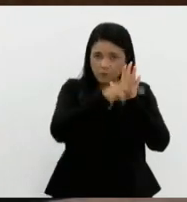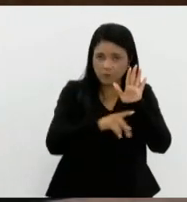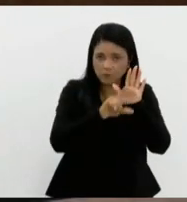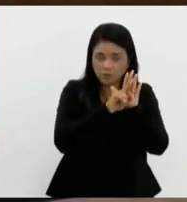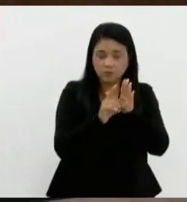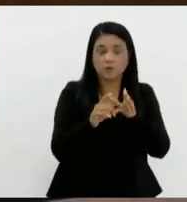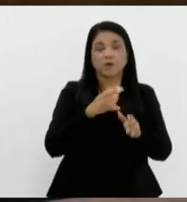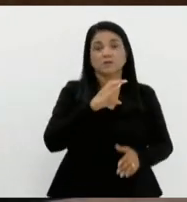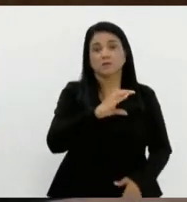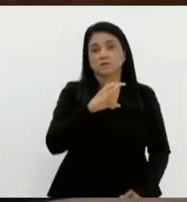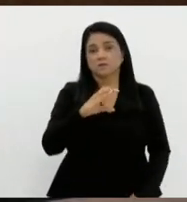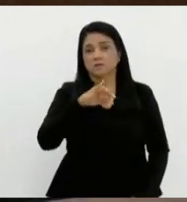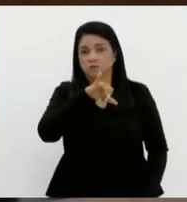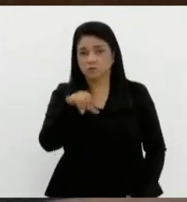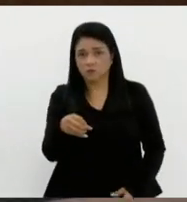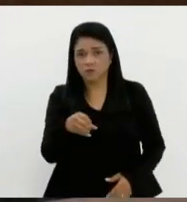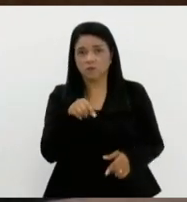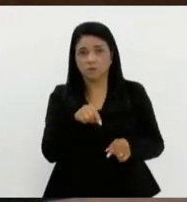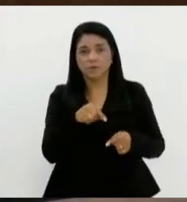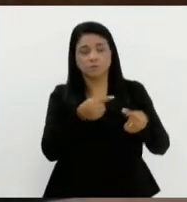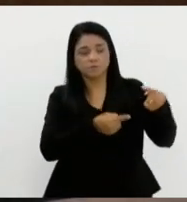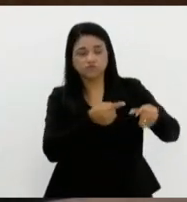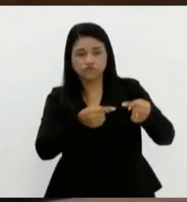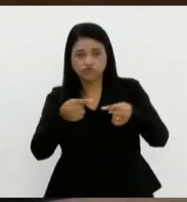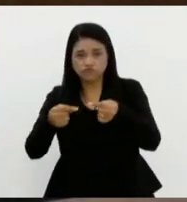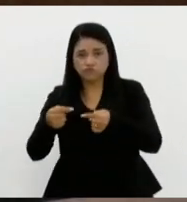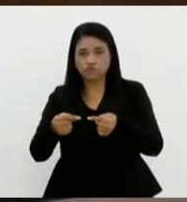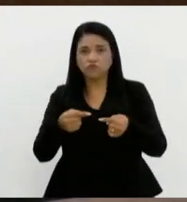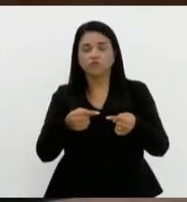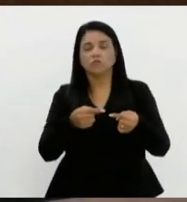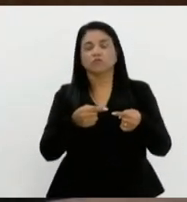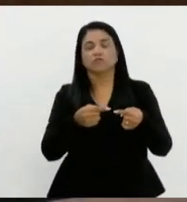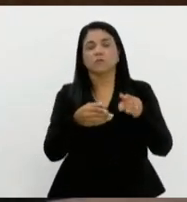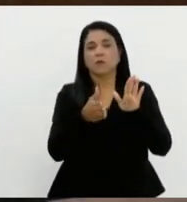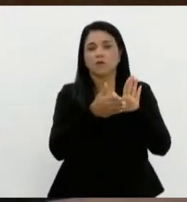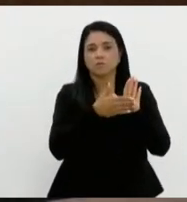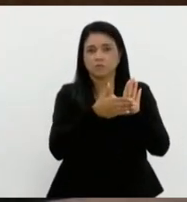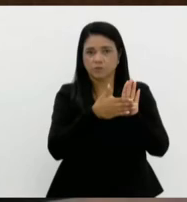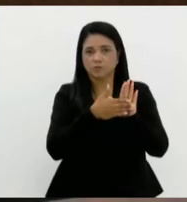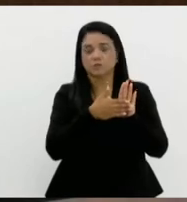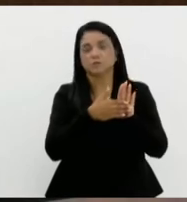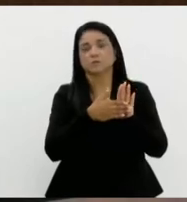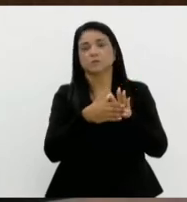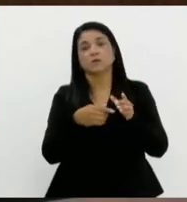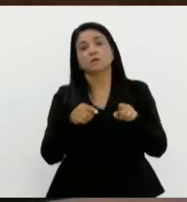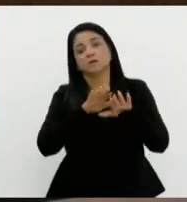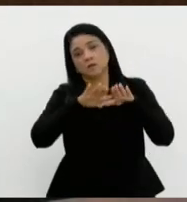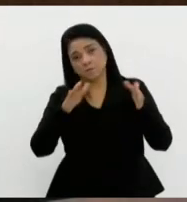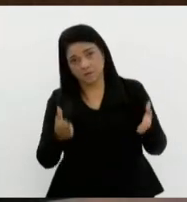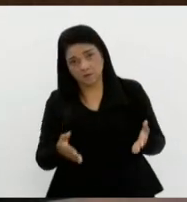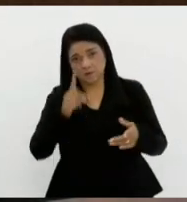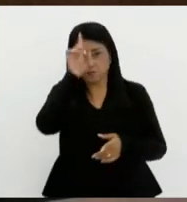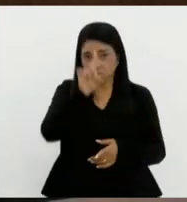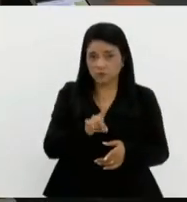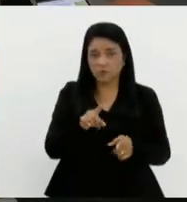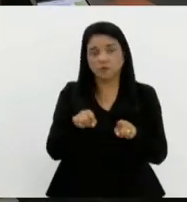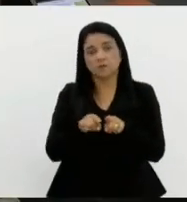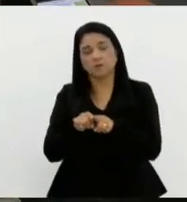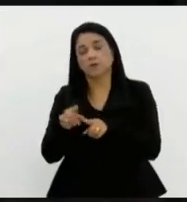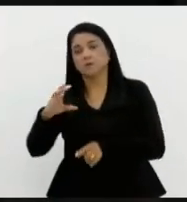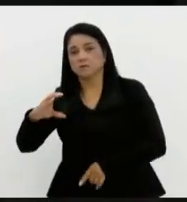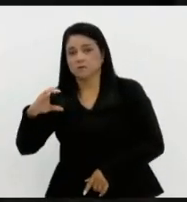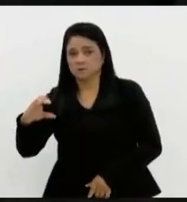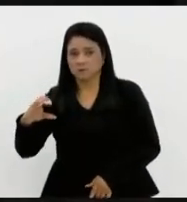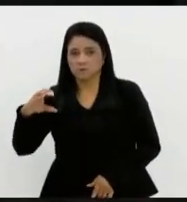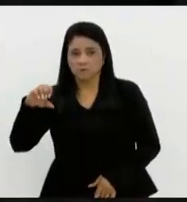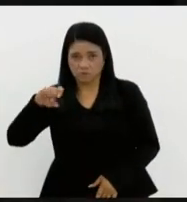CCJ para manifestação contra as nossas ponderações apresentadas, tanto na mesa diretora quanto na CCJ.